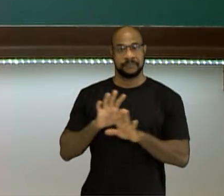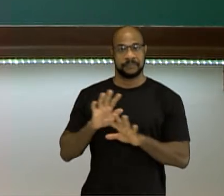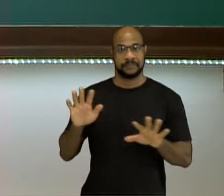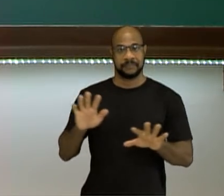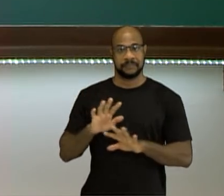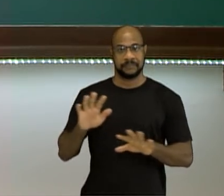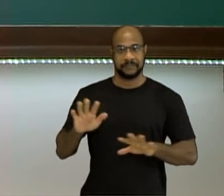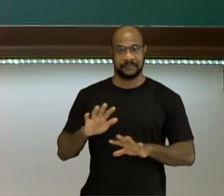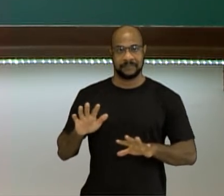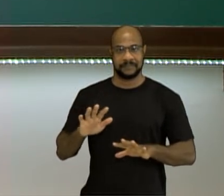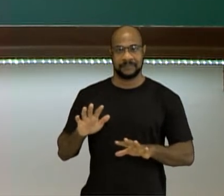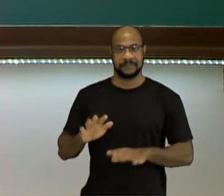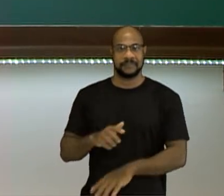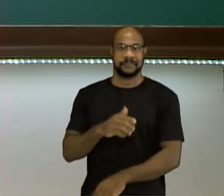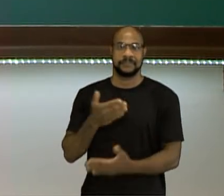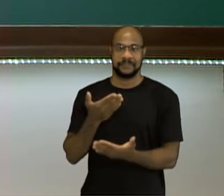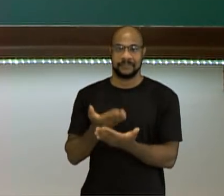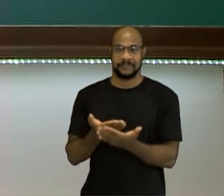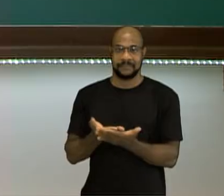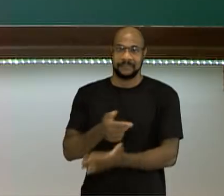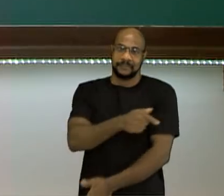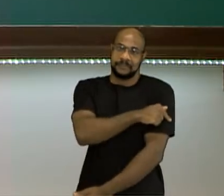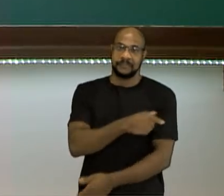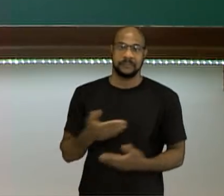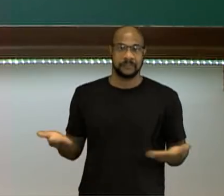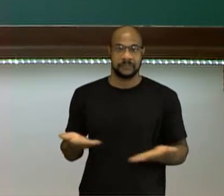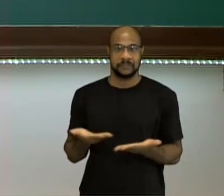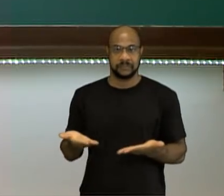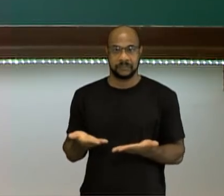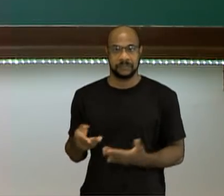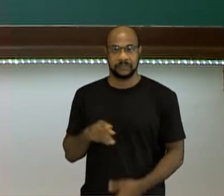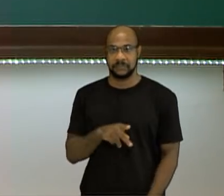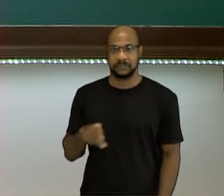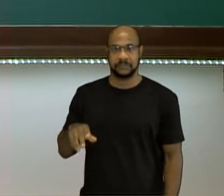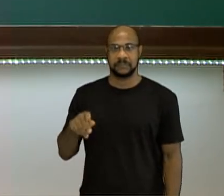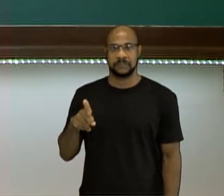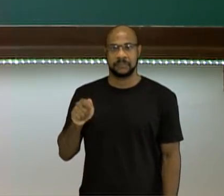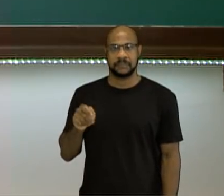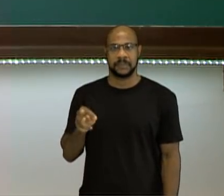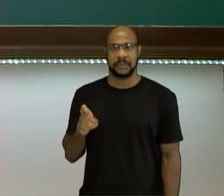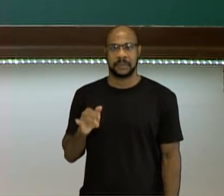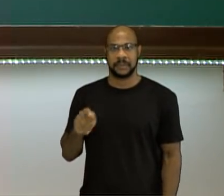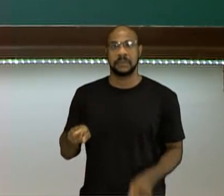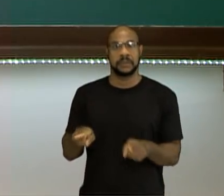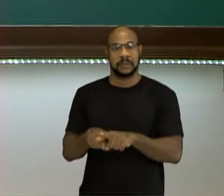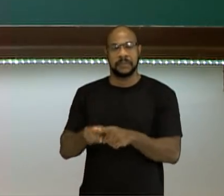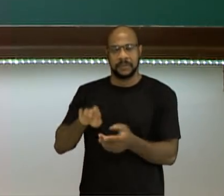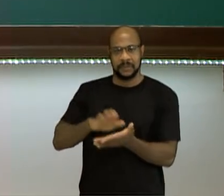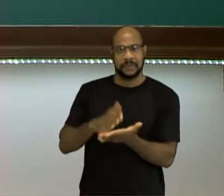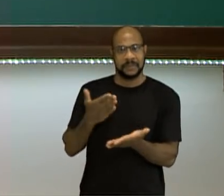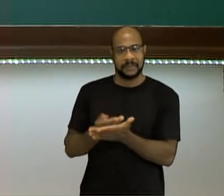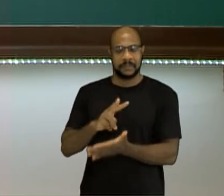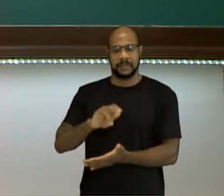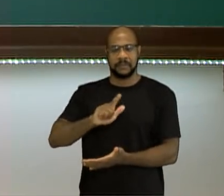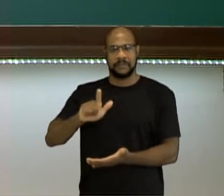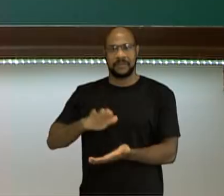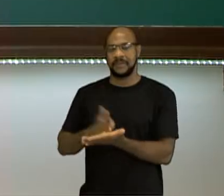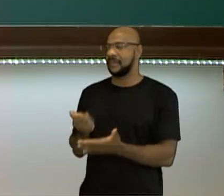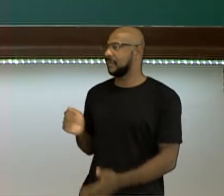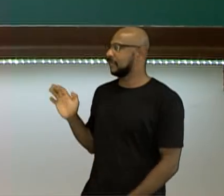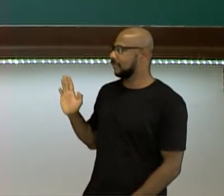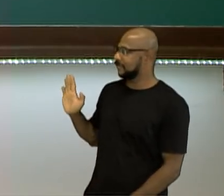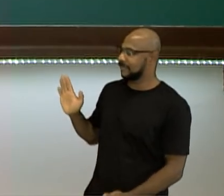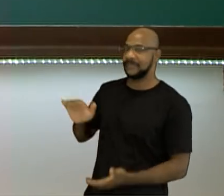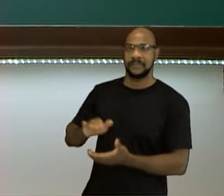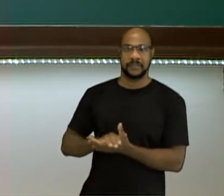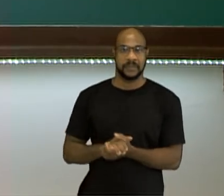everyone! Tudo bem com vocês? Eu hoje, professora Patrícia, teacher Patrícia, e o intérprete Val. Hello, Val, how are you?